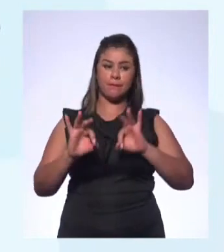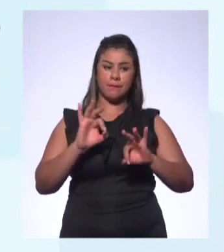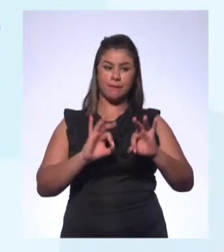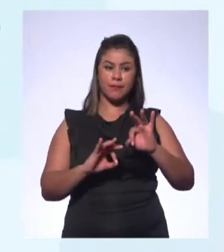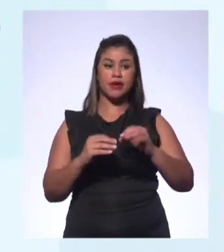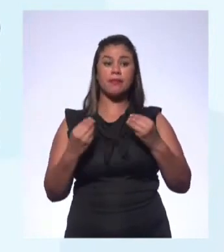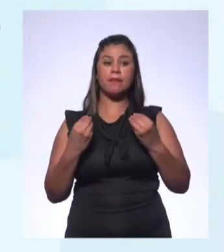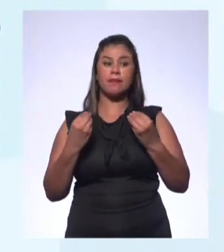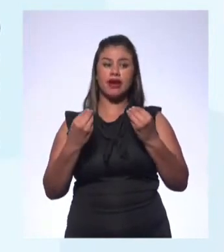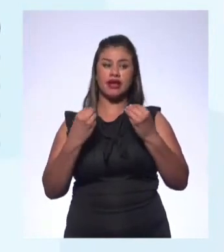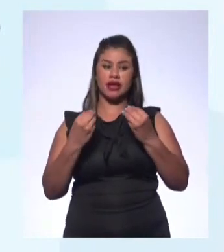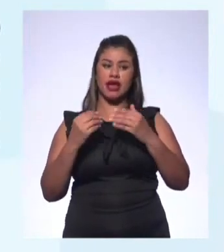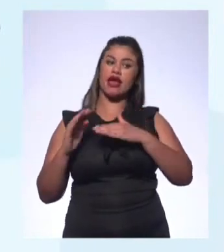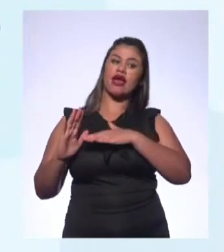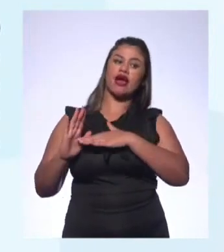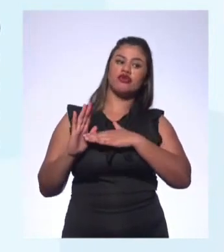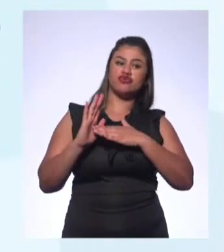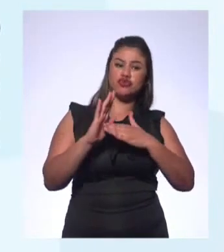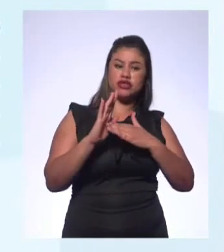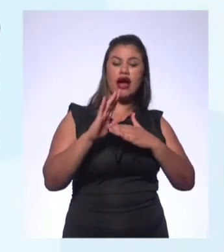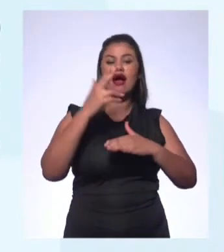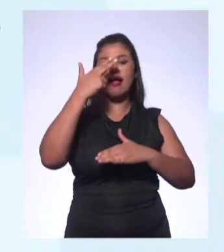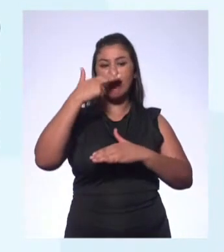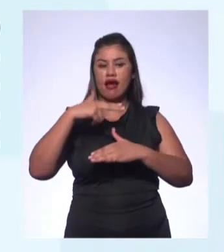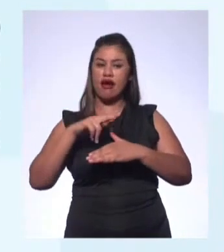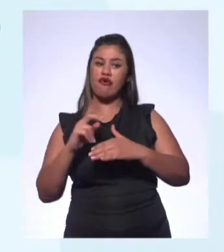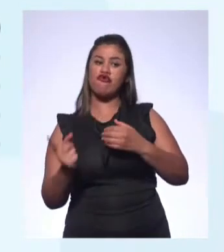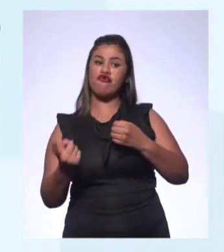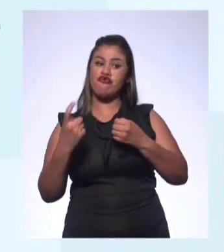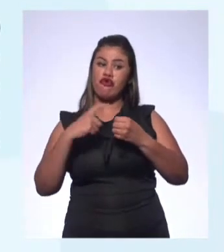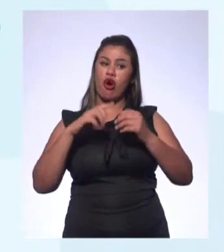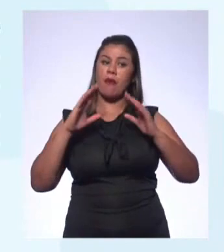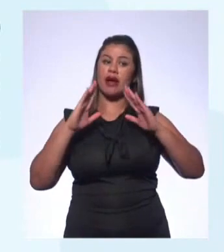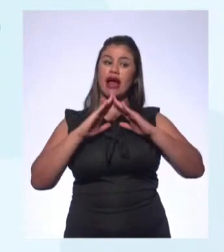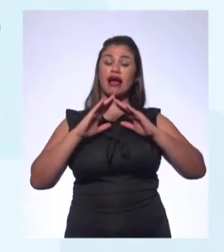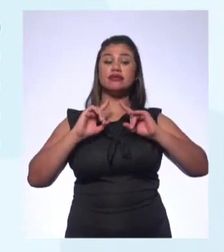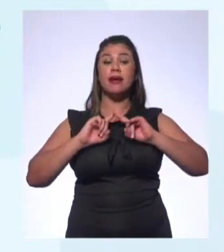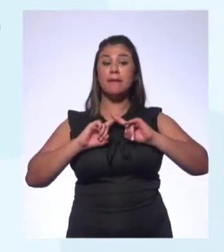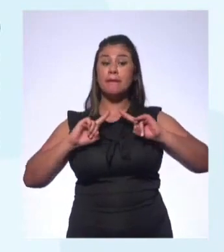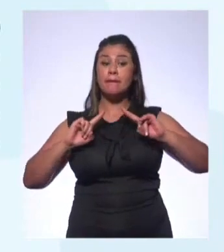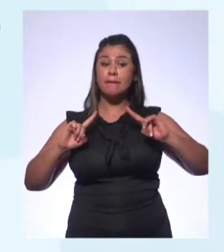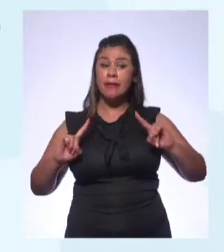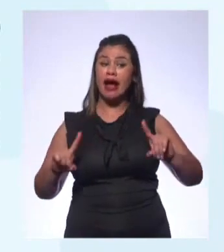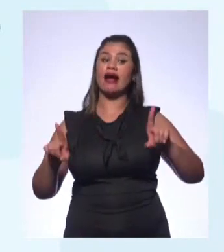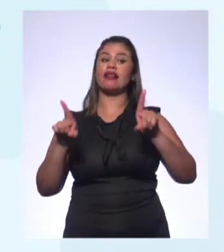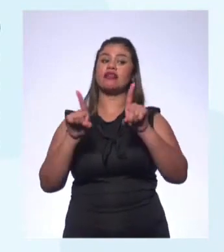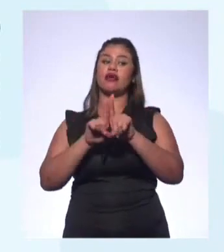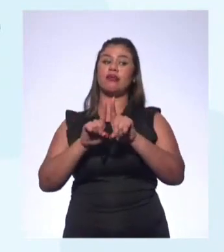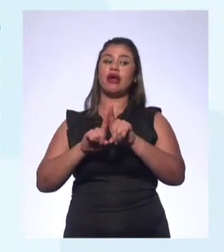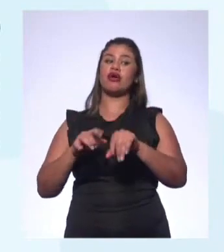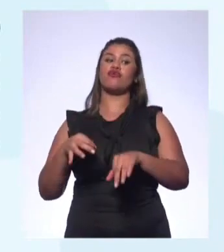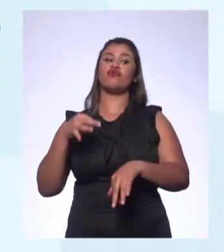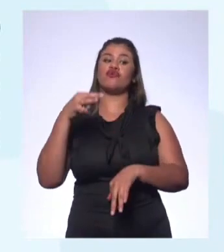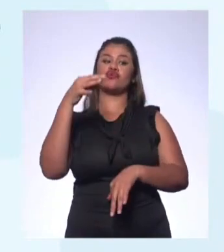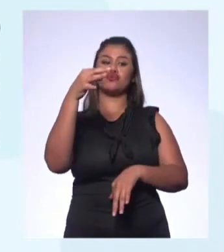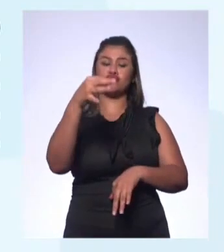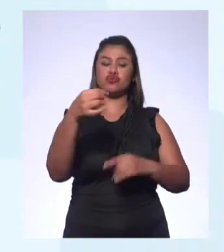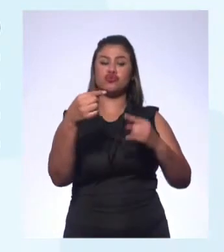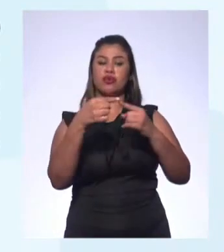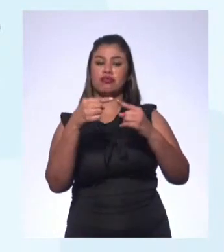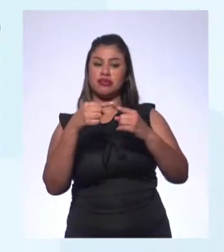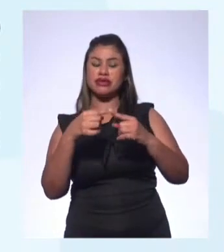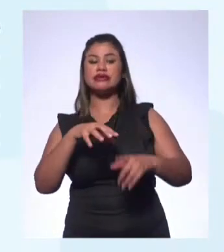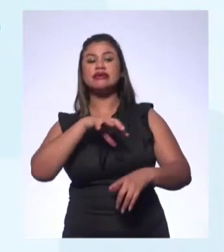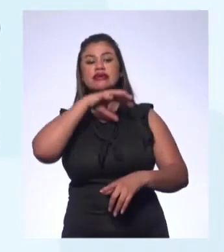desenvolvendo programas para não só ajudar na volta para casa, mas também no futuro dos animais diante da pandemia,